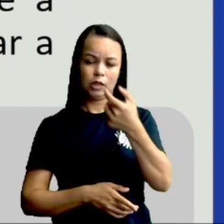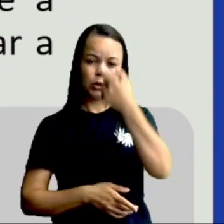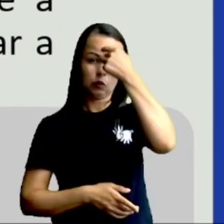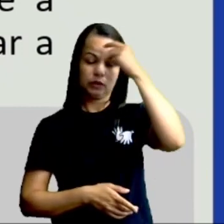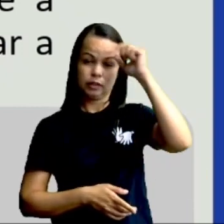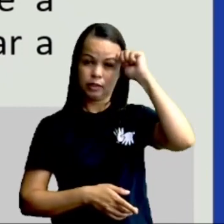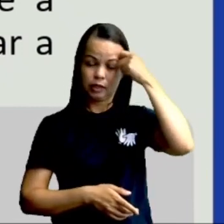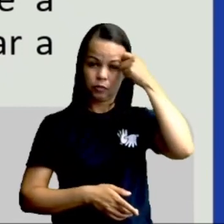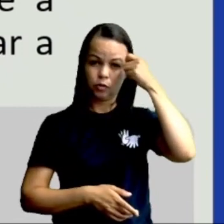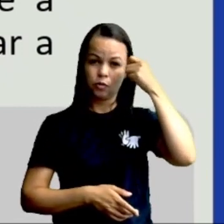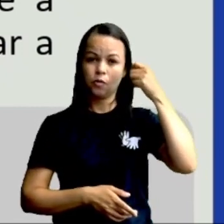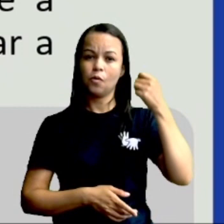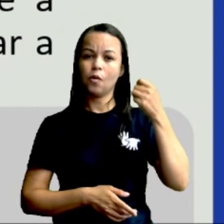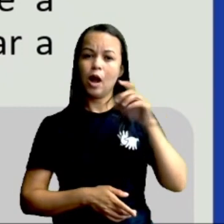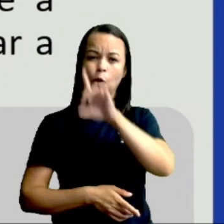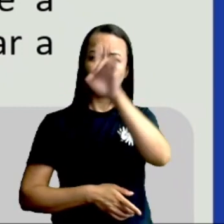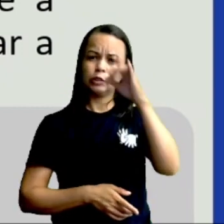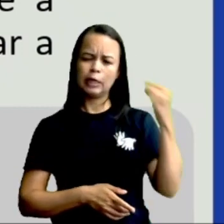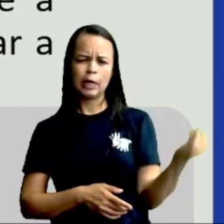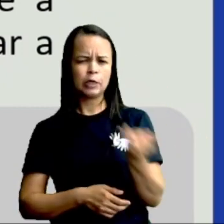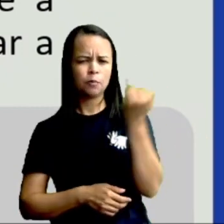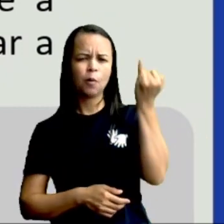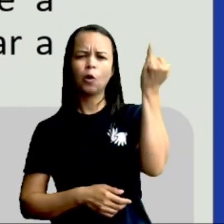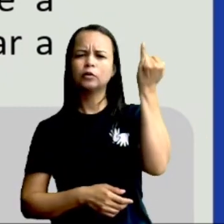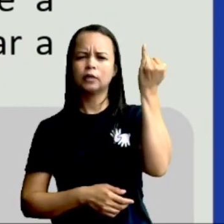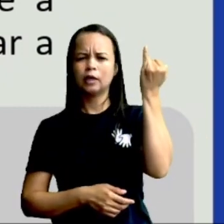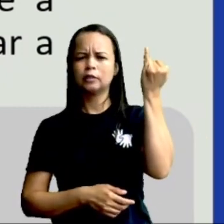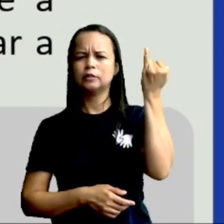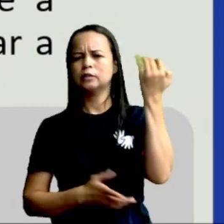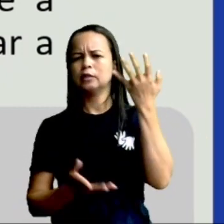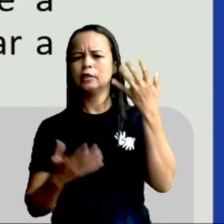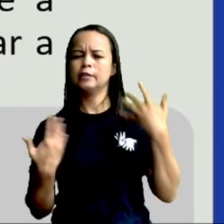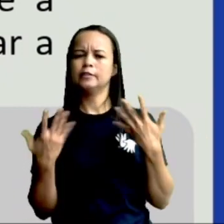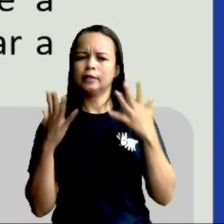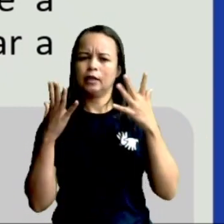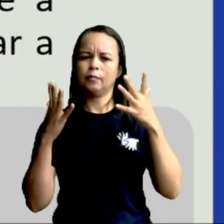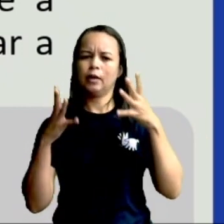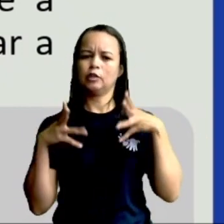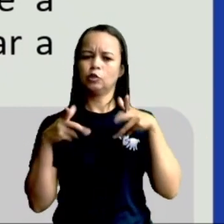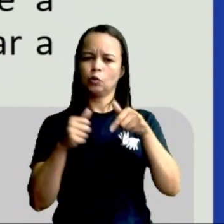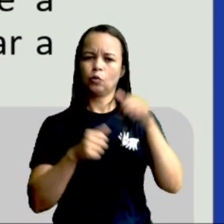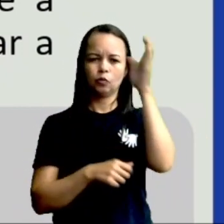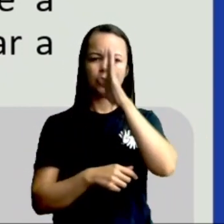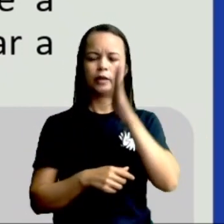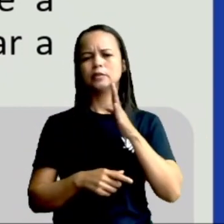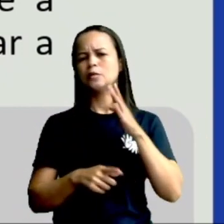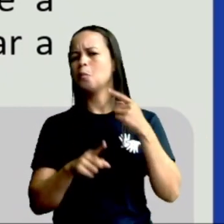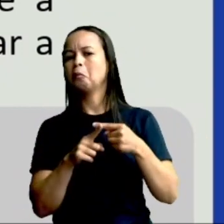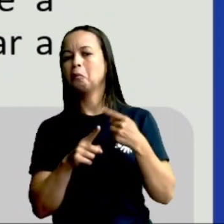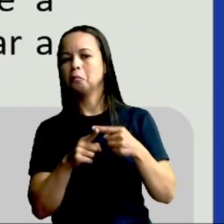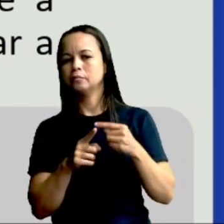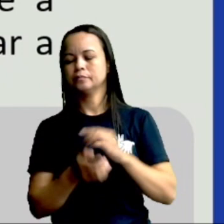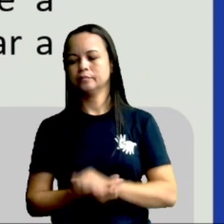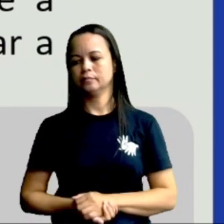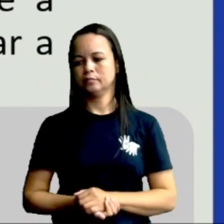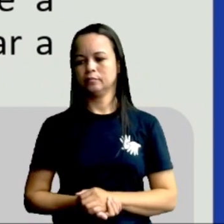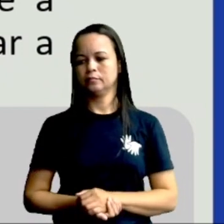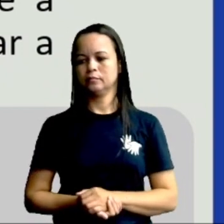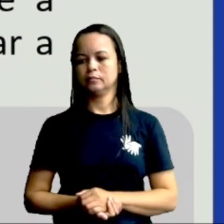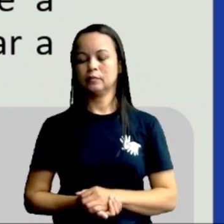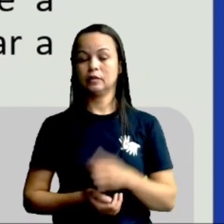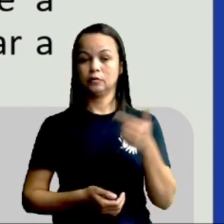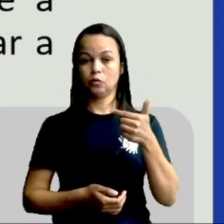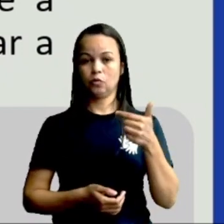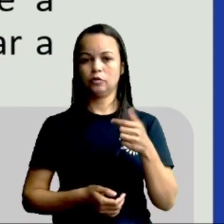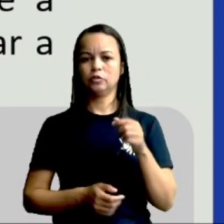é uma data tão importante e celebrada em todo o Brasil? De que forma nós podemos combater